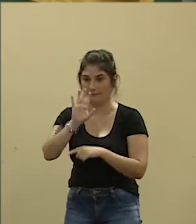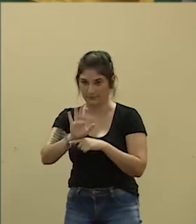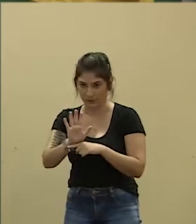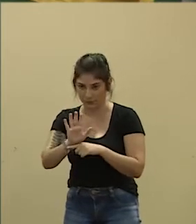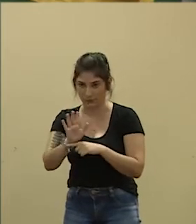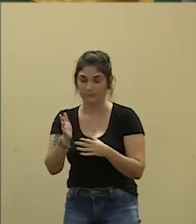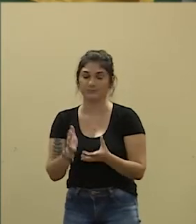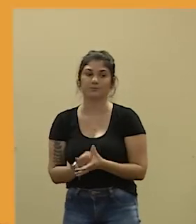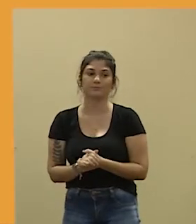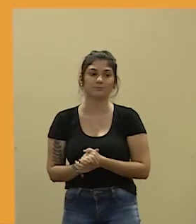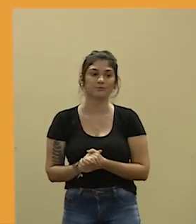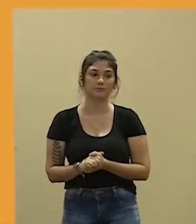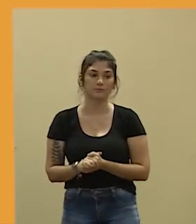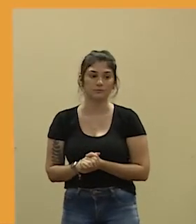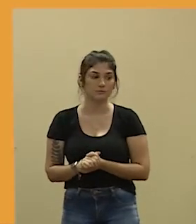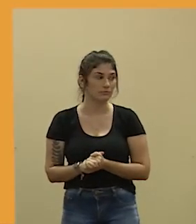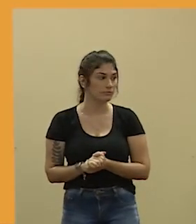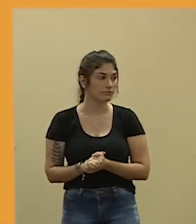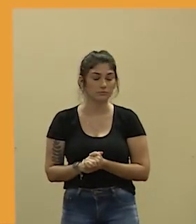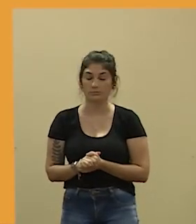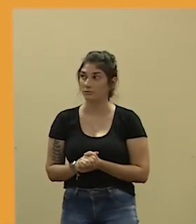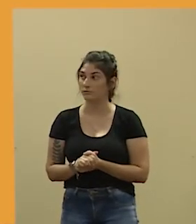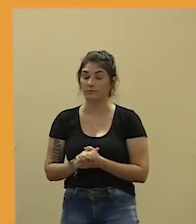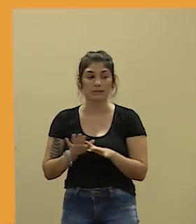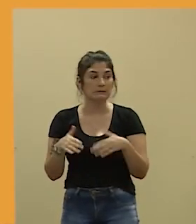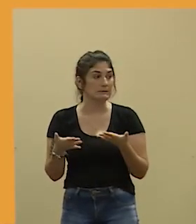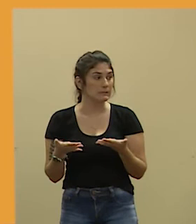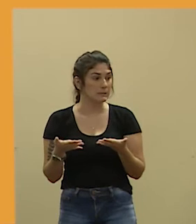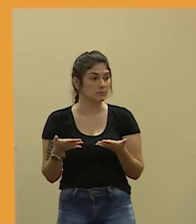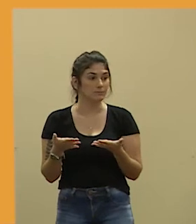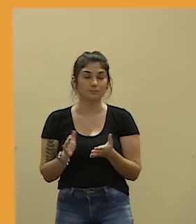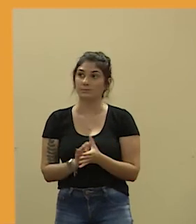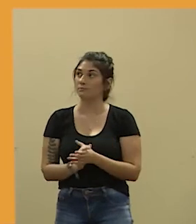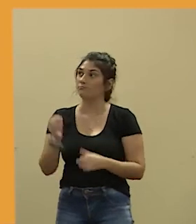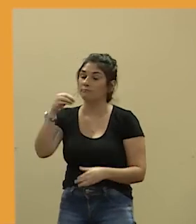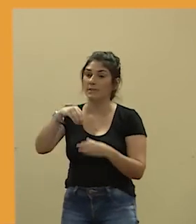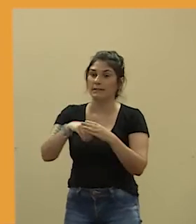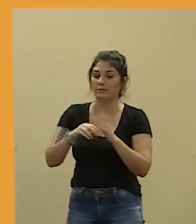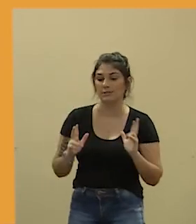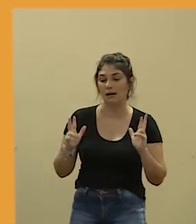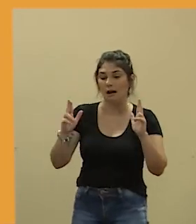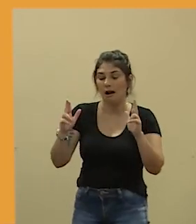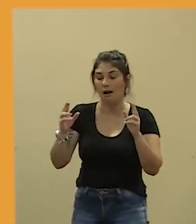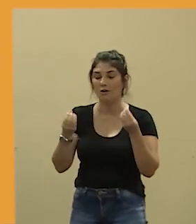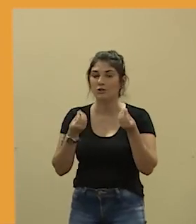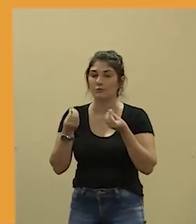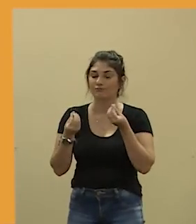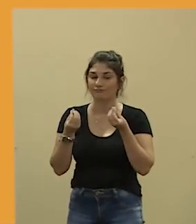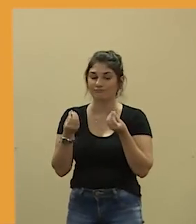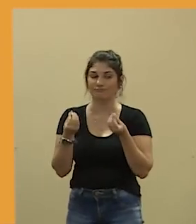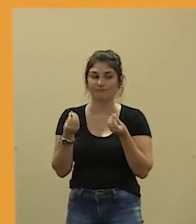trabalhou nesse contexto e aí dentro de si desse recorte é que a gente vai fazer